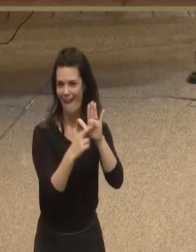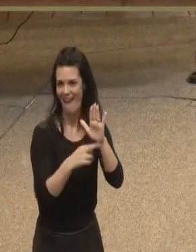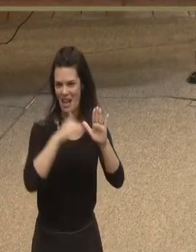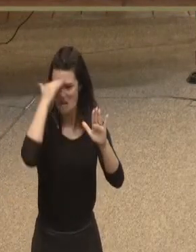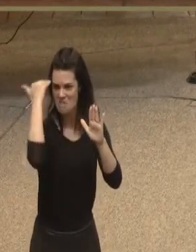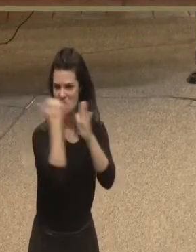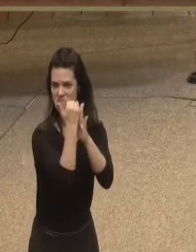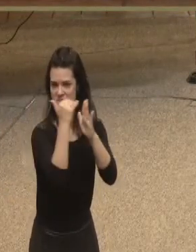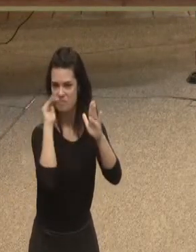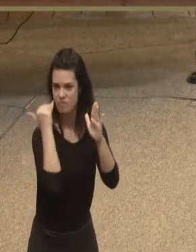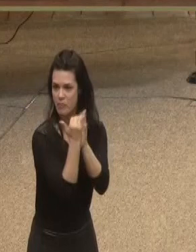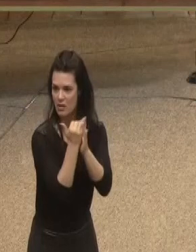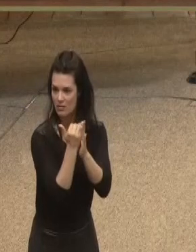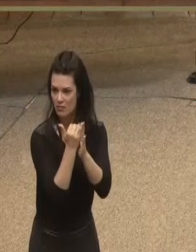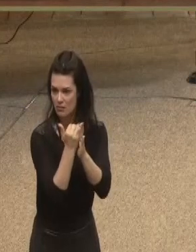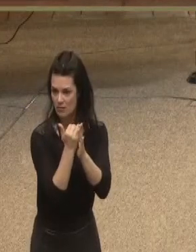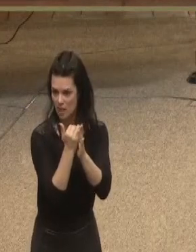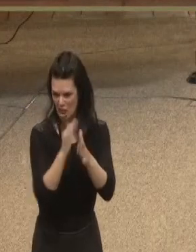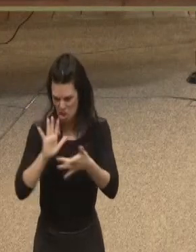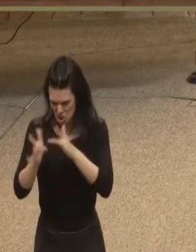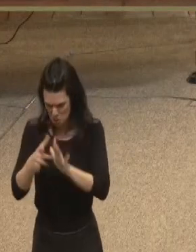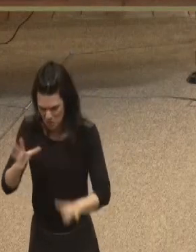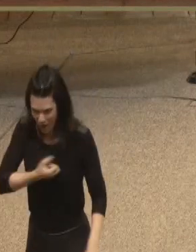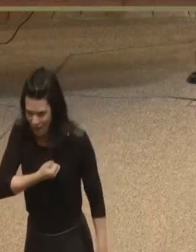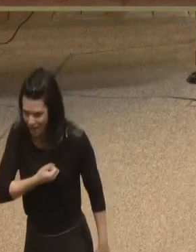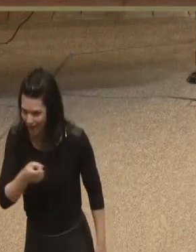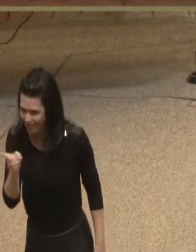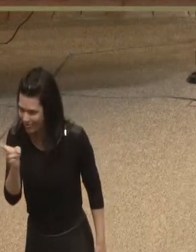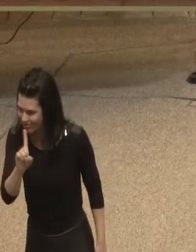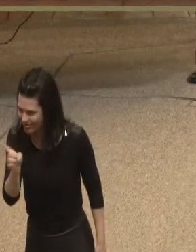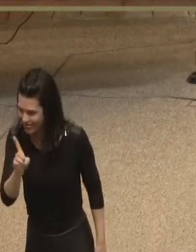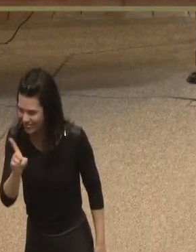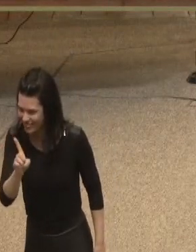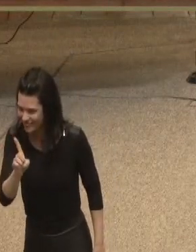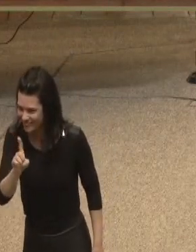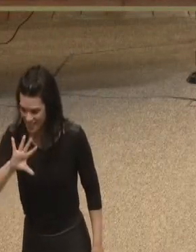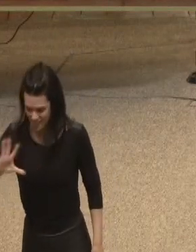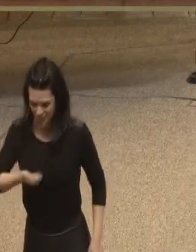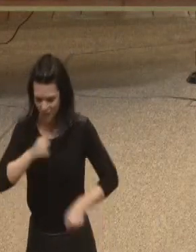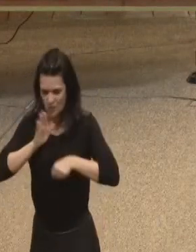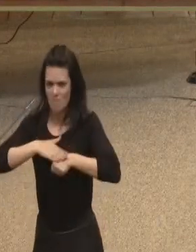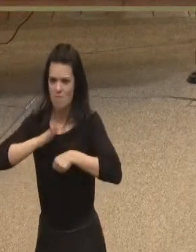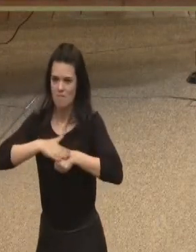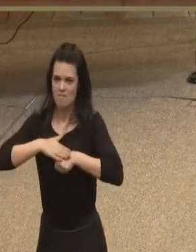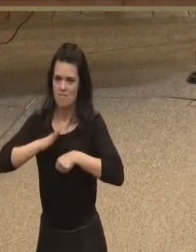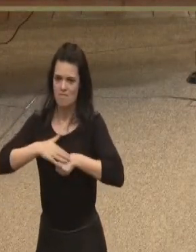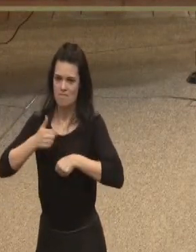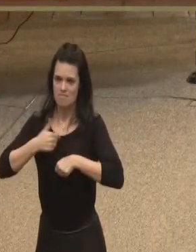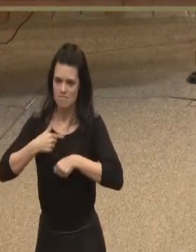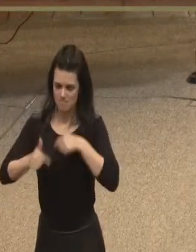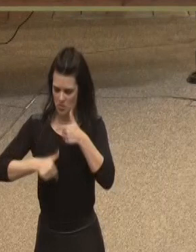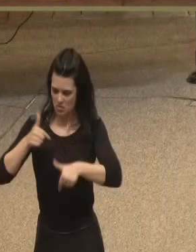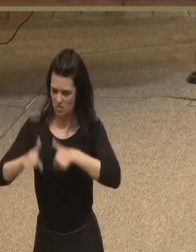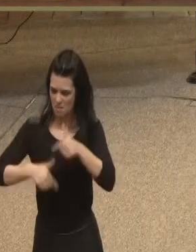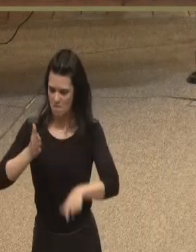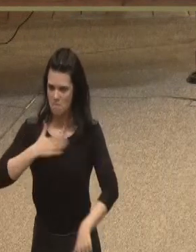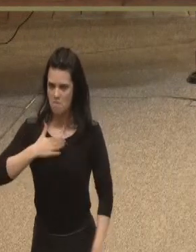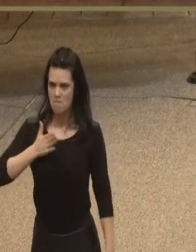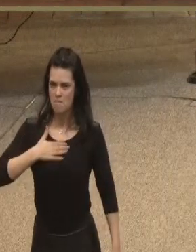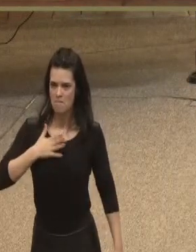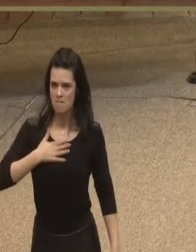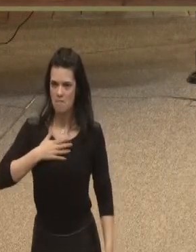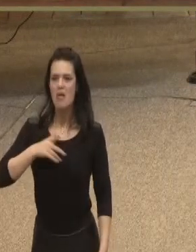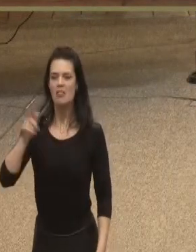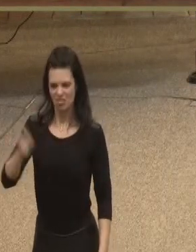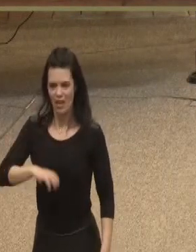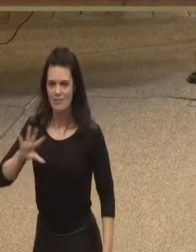por mérito próprio, pelas próprias ações. Acreditavam que suas próprias atitudes eram capazes